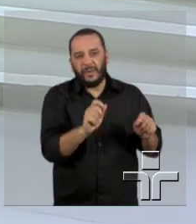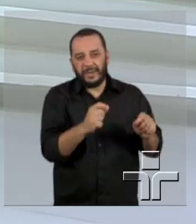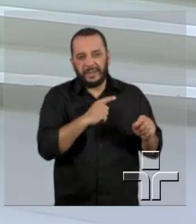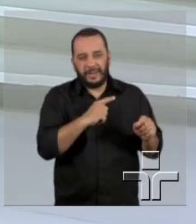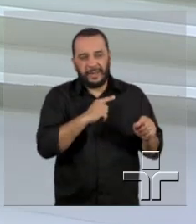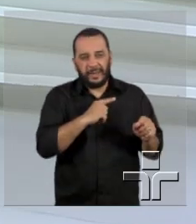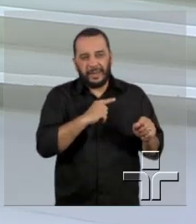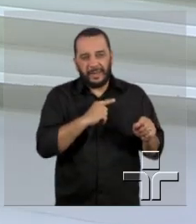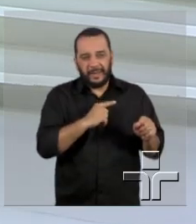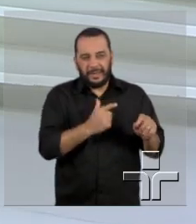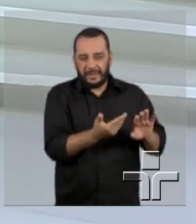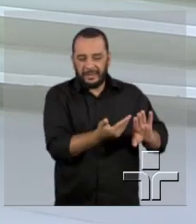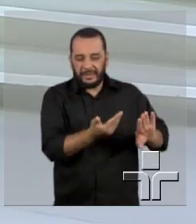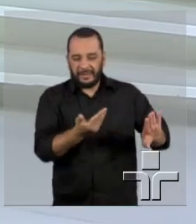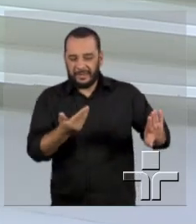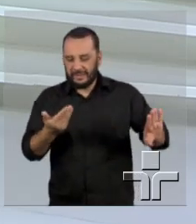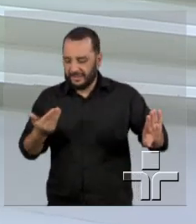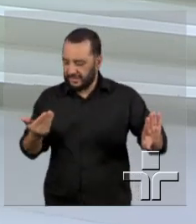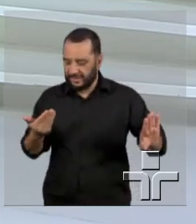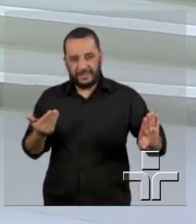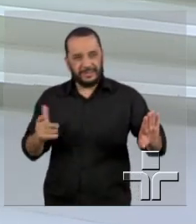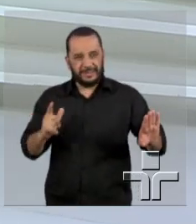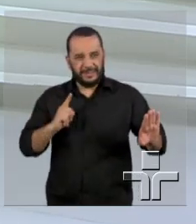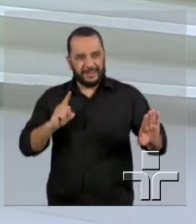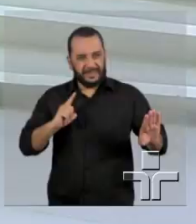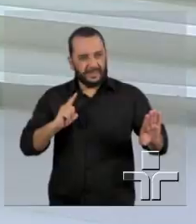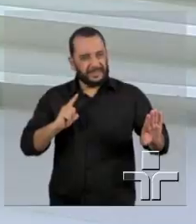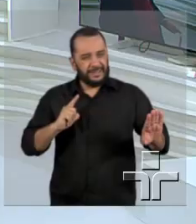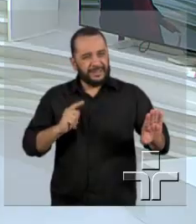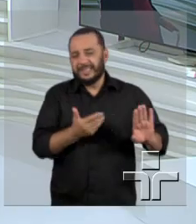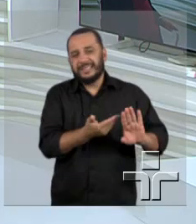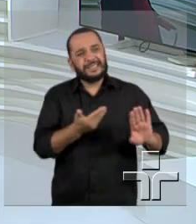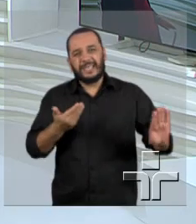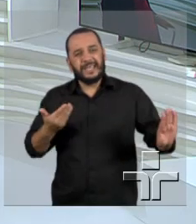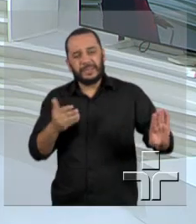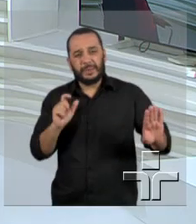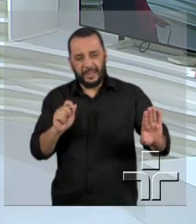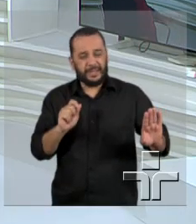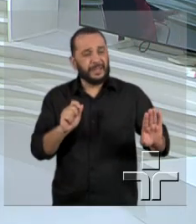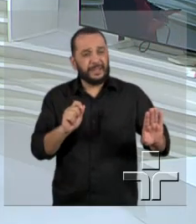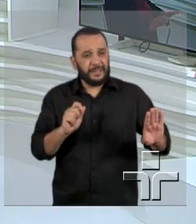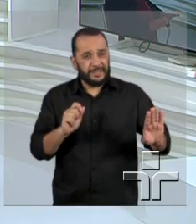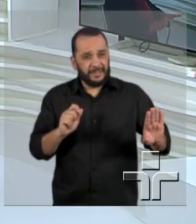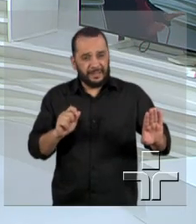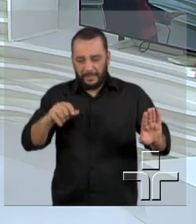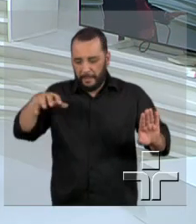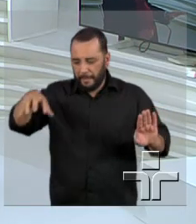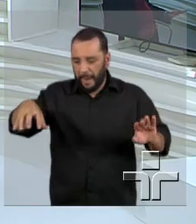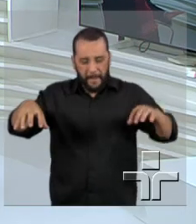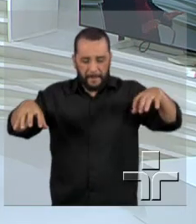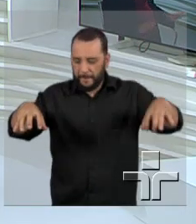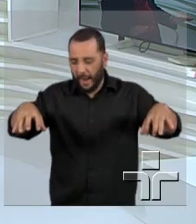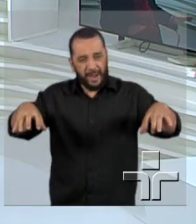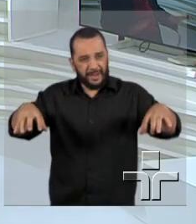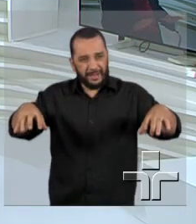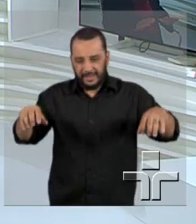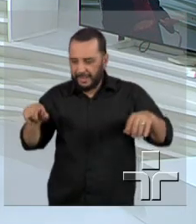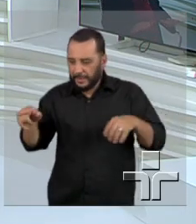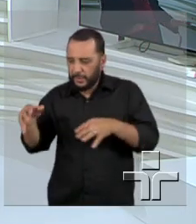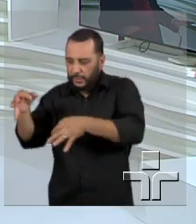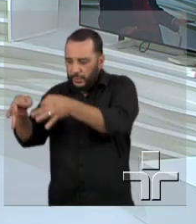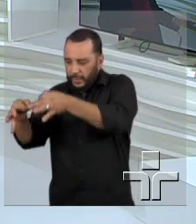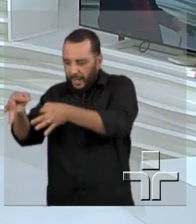Equidistância das partes. Né? E a gente afere a vocação de um magistrado por essa postura de distanciamento, de equilíbrio,